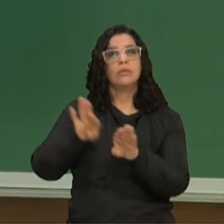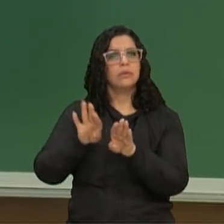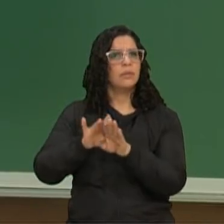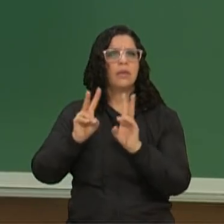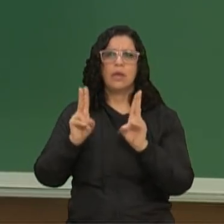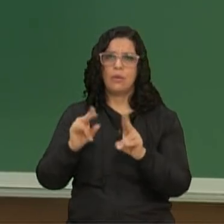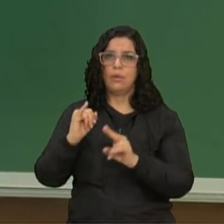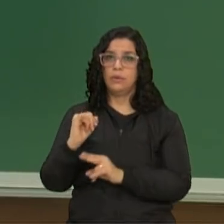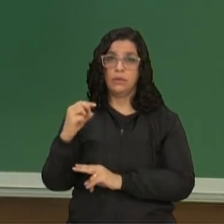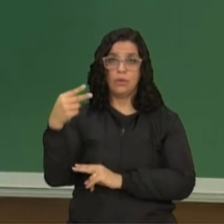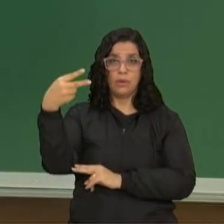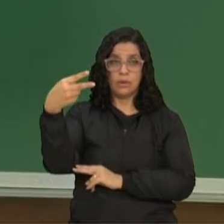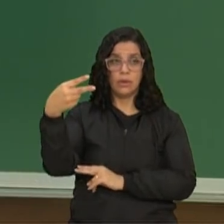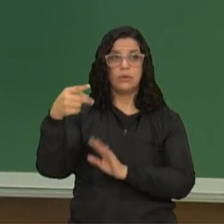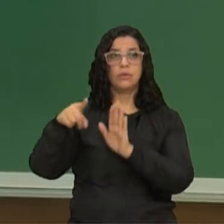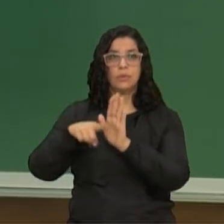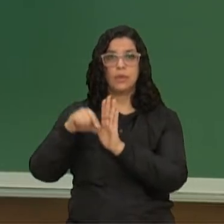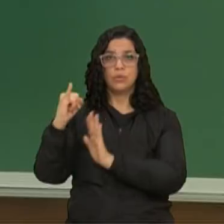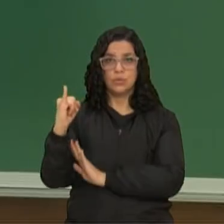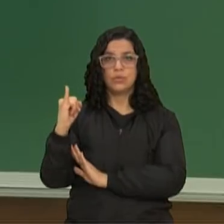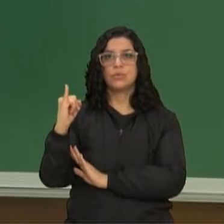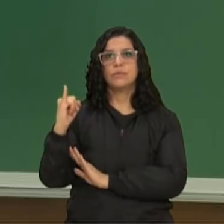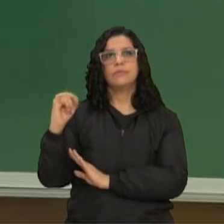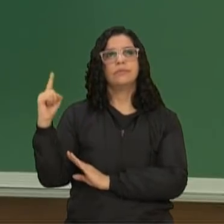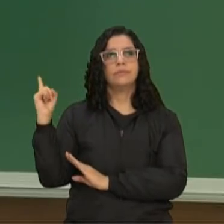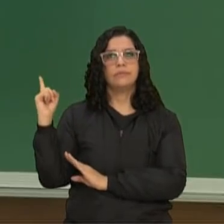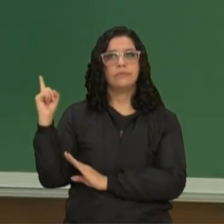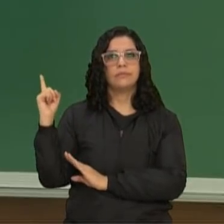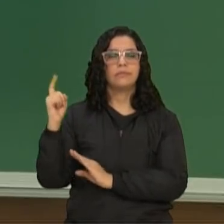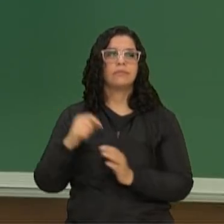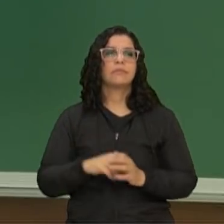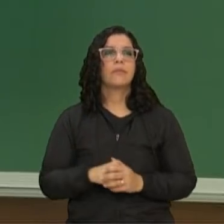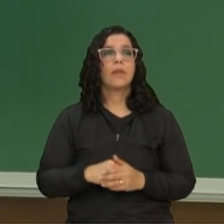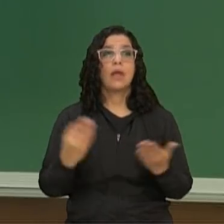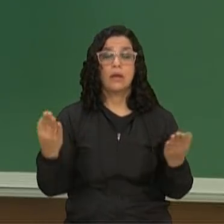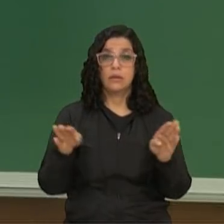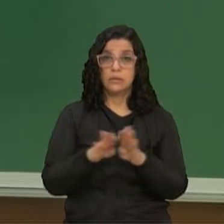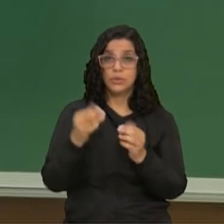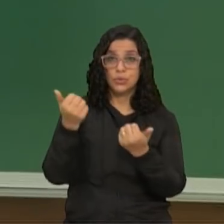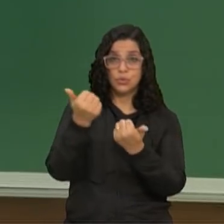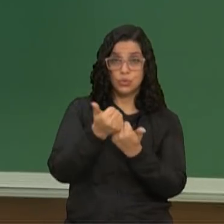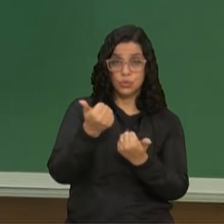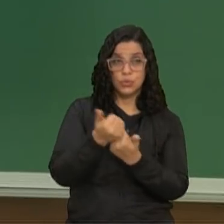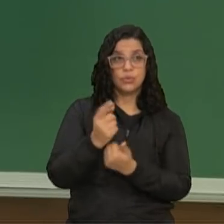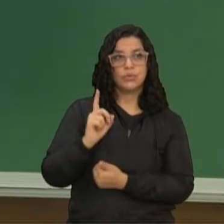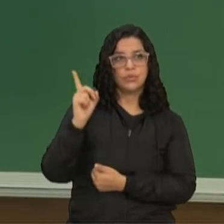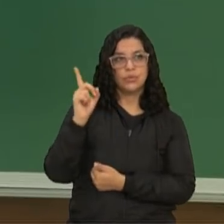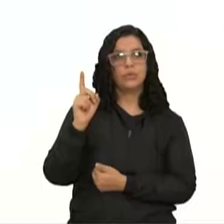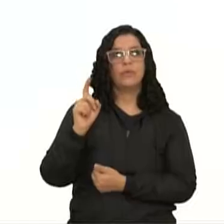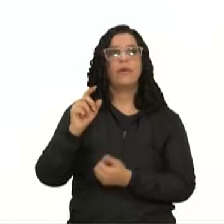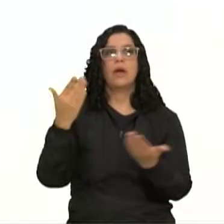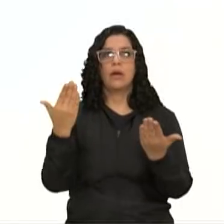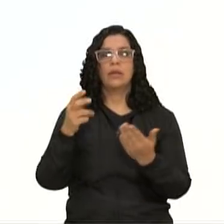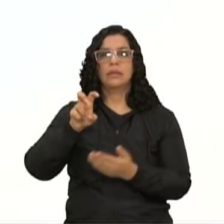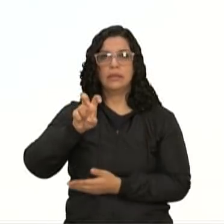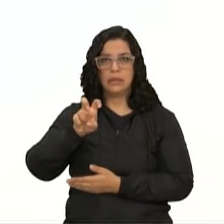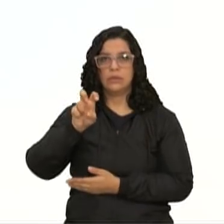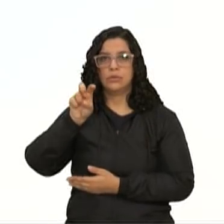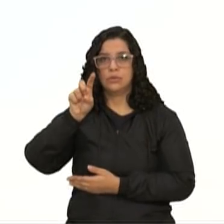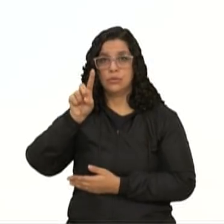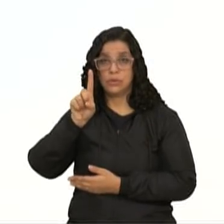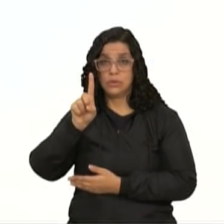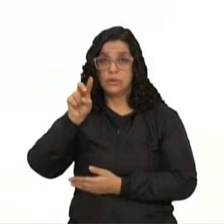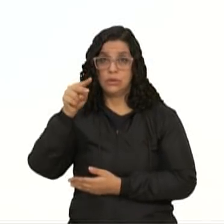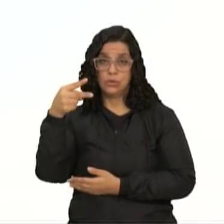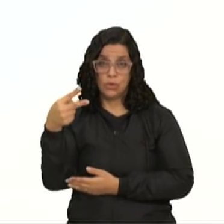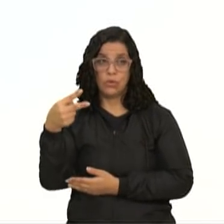que i ao quadrado é menos 1, vezes i dá menos i. Substituindo aqui, portanto, vamos ficar